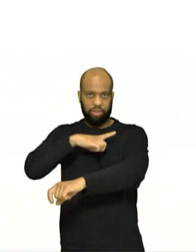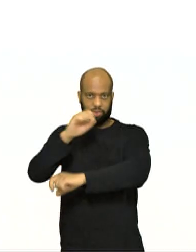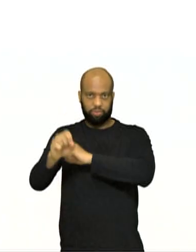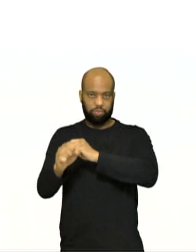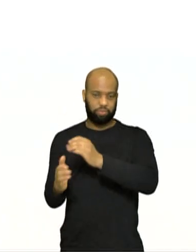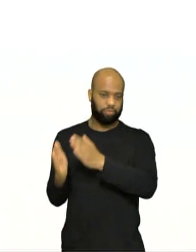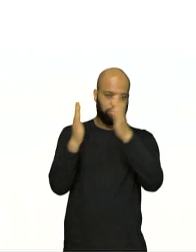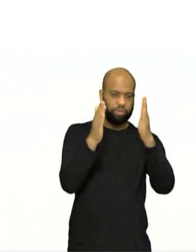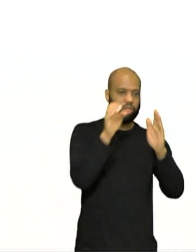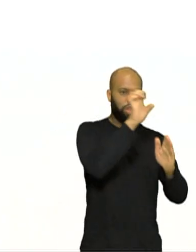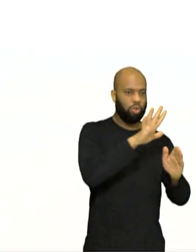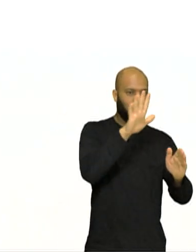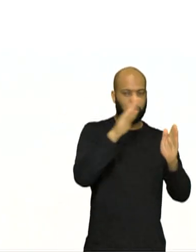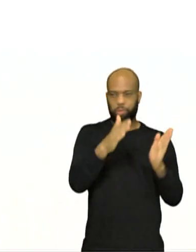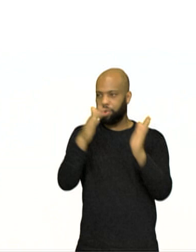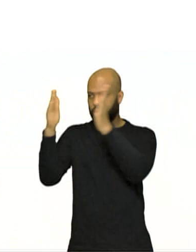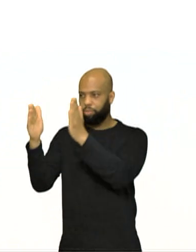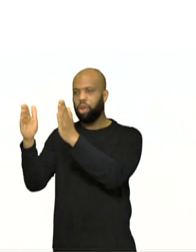asiática.